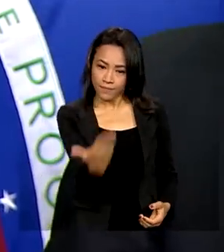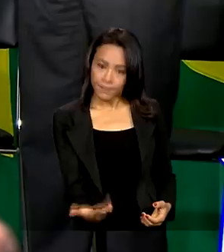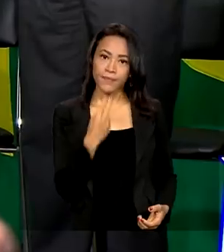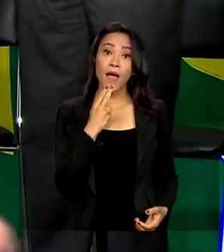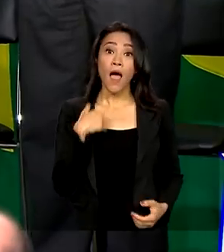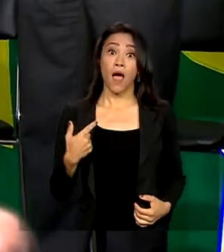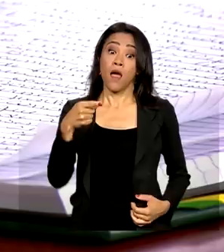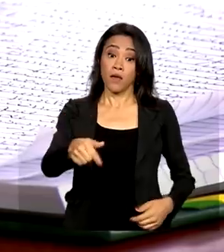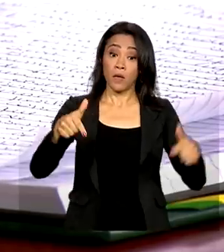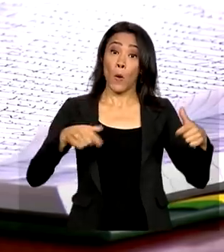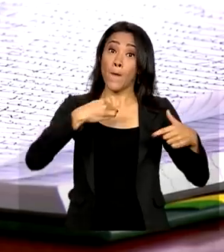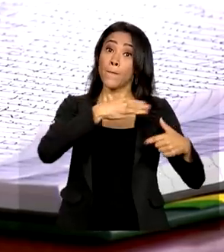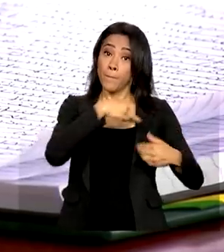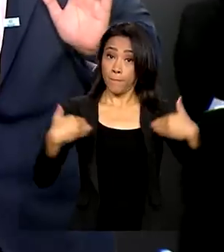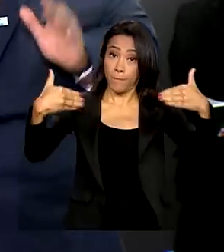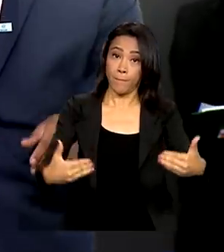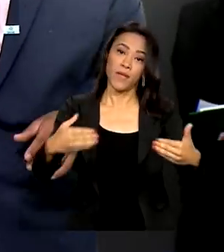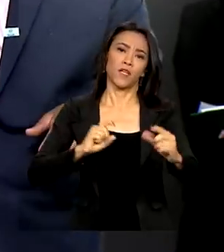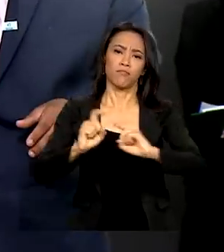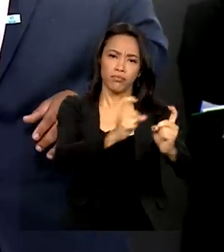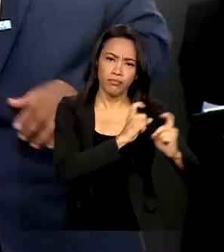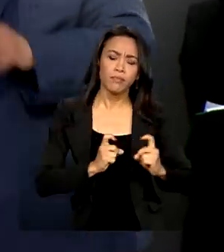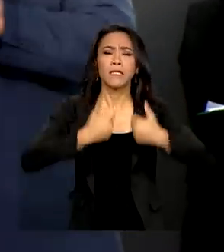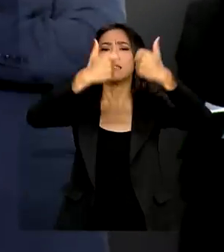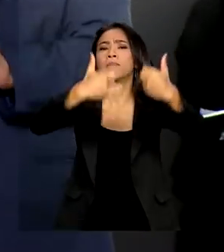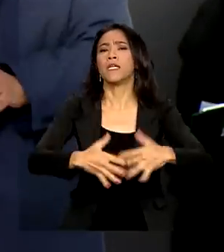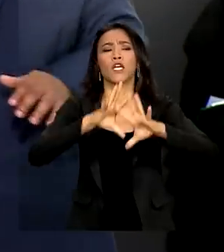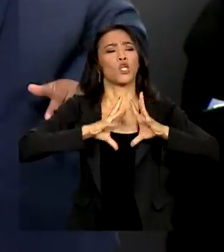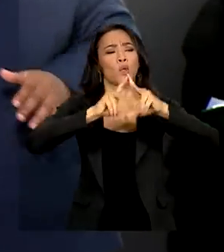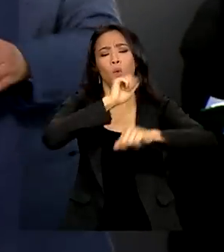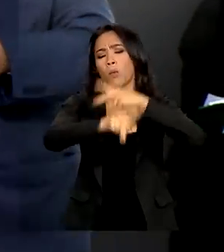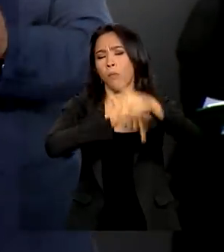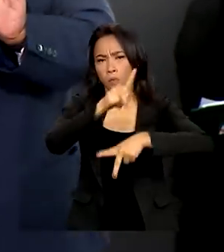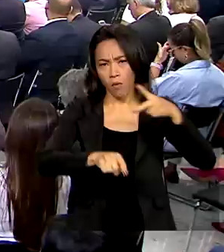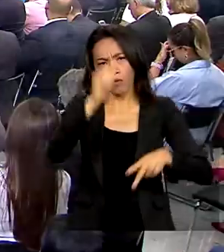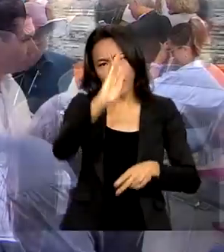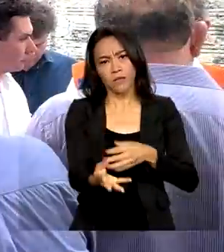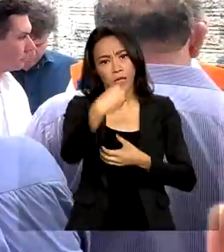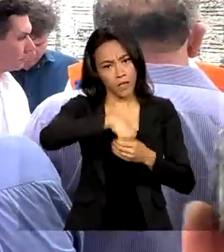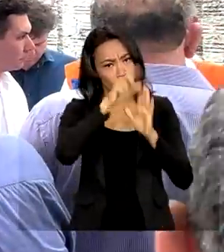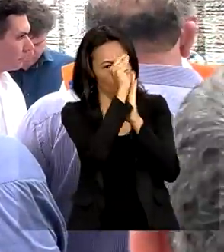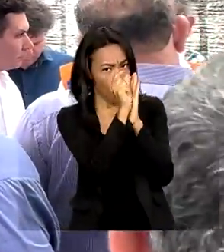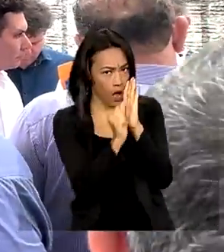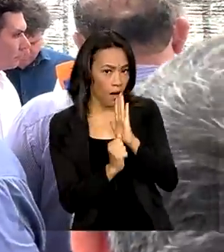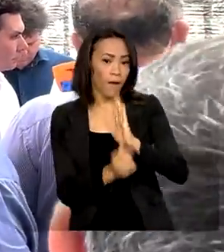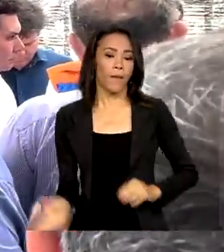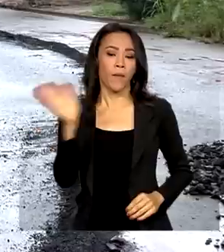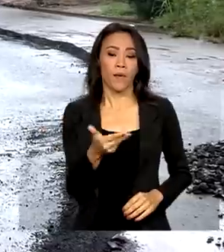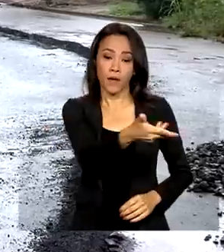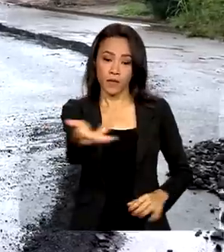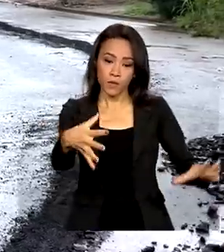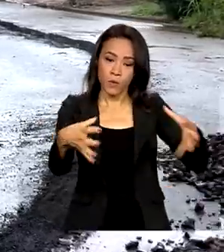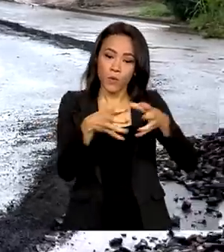tebeth assume o Ministério do planejamento e destaca que todos os brasileiros estarão no orçamento Comitiva do governo federal